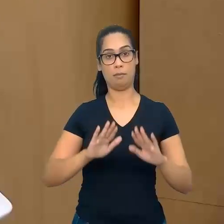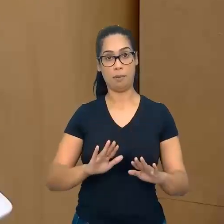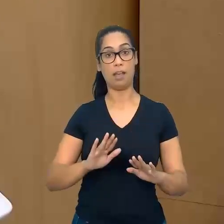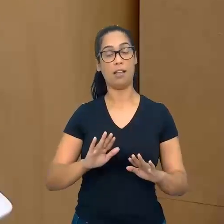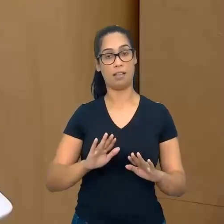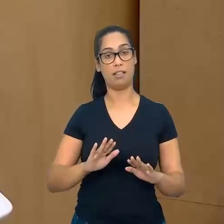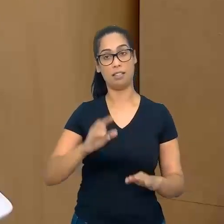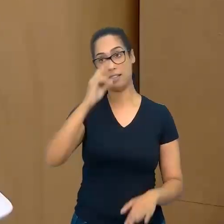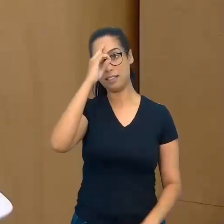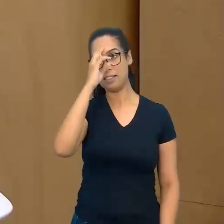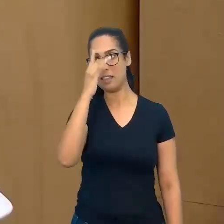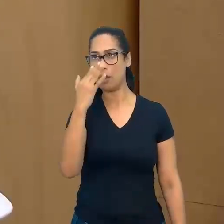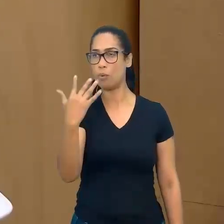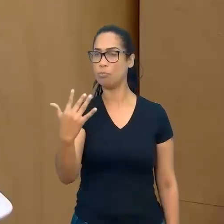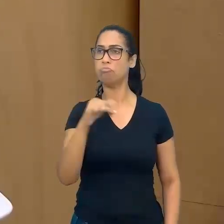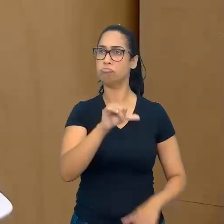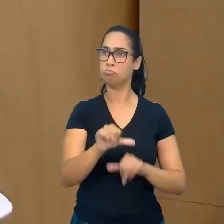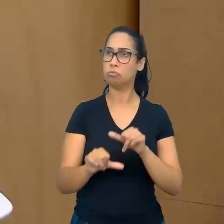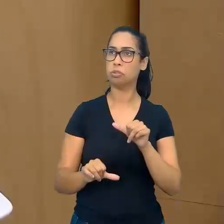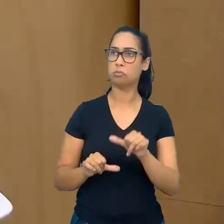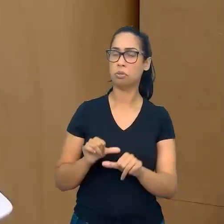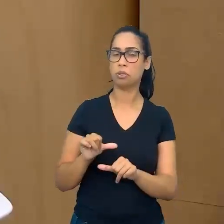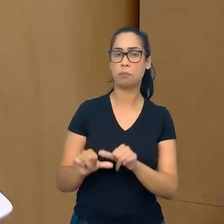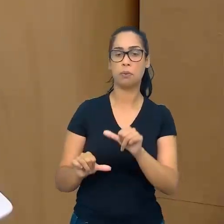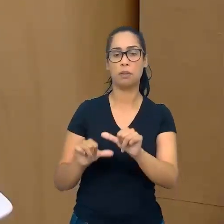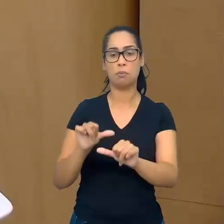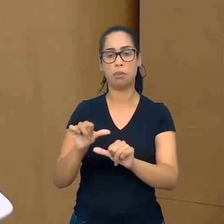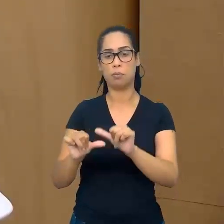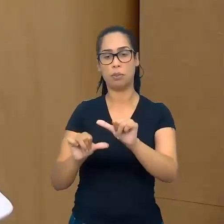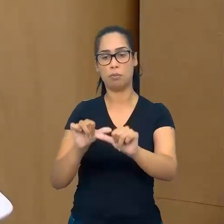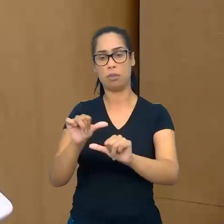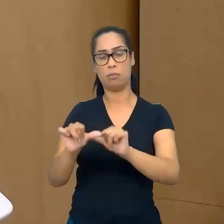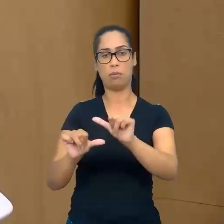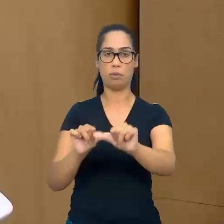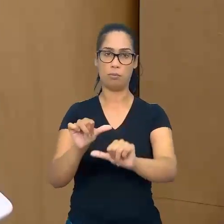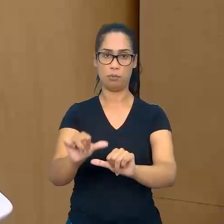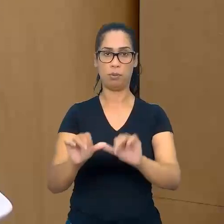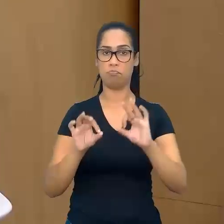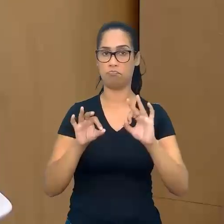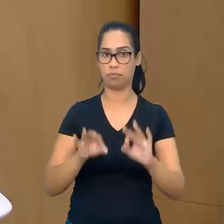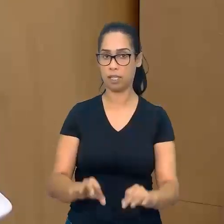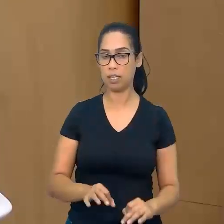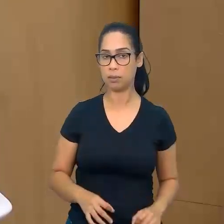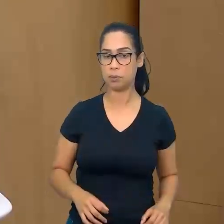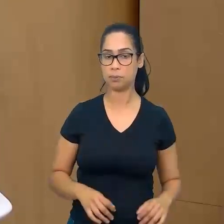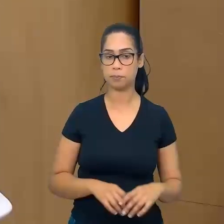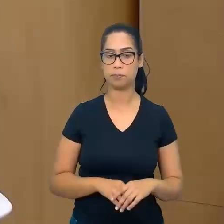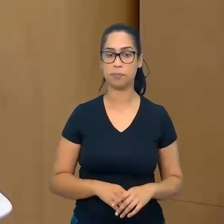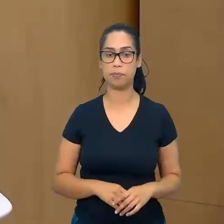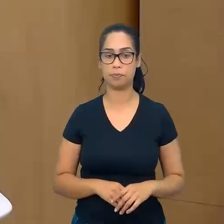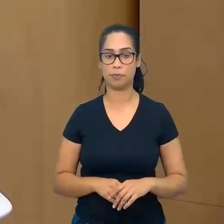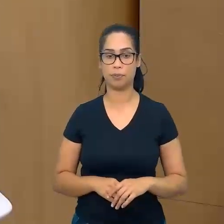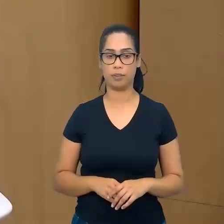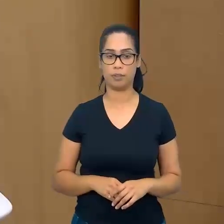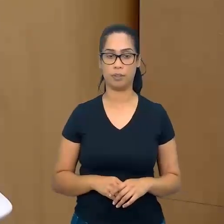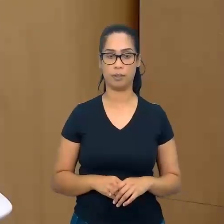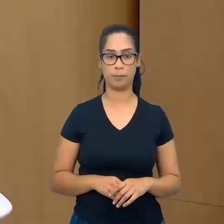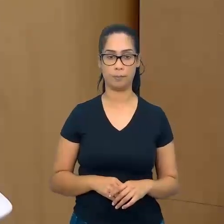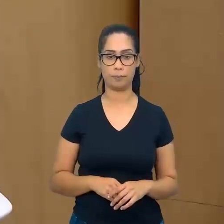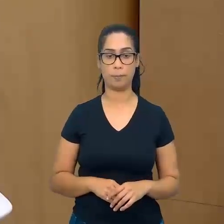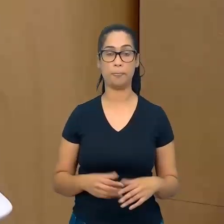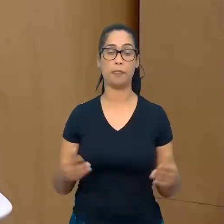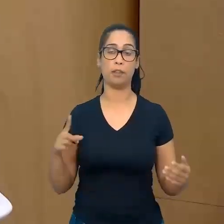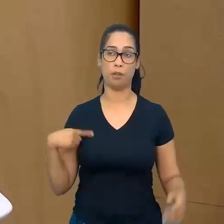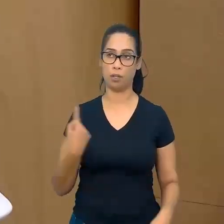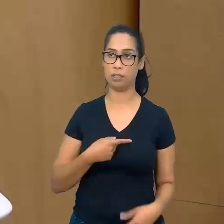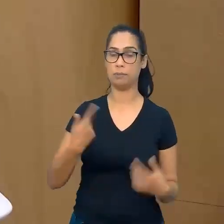avançando e claro que em relação ao outro mas não só na madeira de comunicar né efetivamente mas não Considerando o lugar do